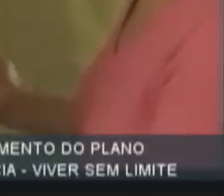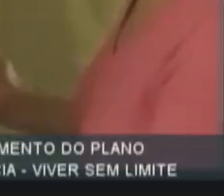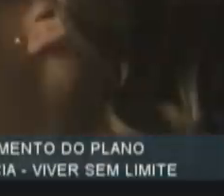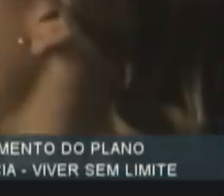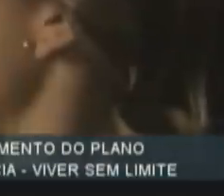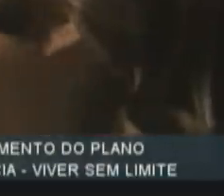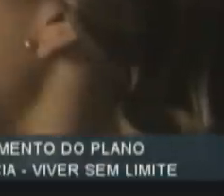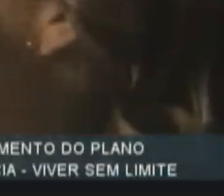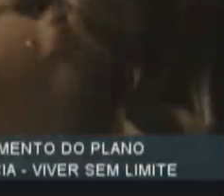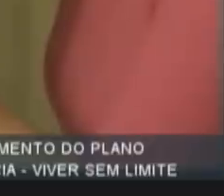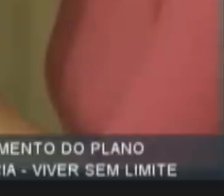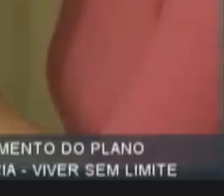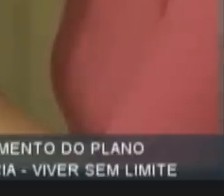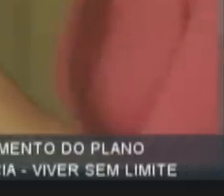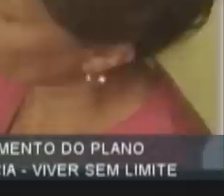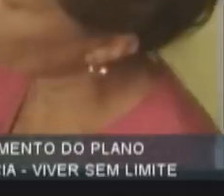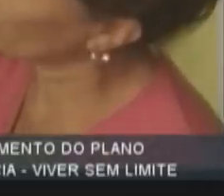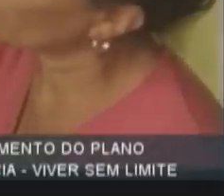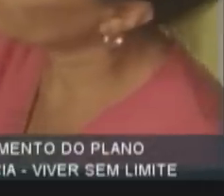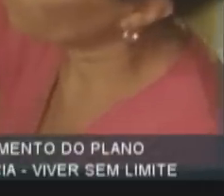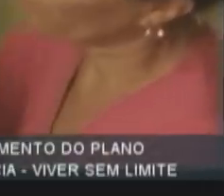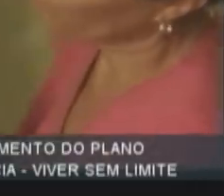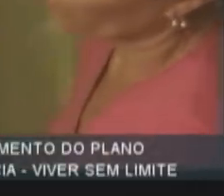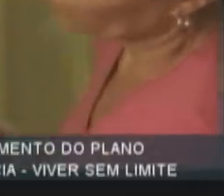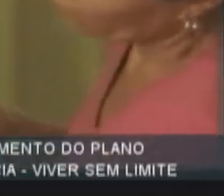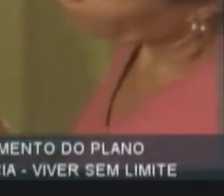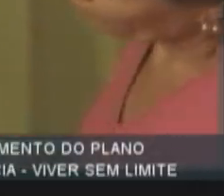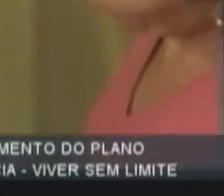Camarim de mulher sendo maquiada e penteada por outra mulher.